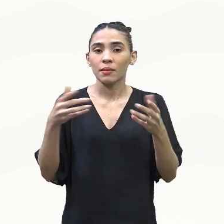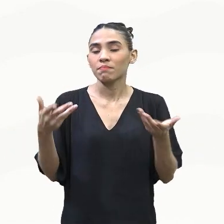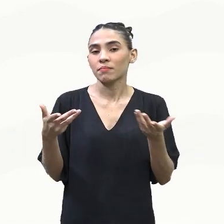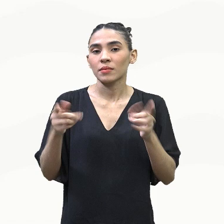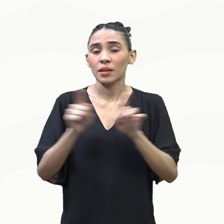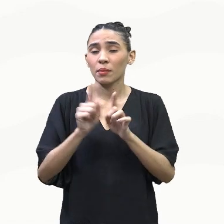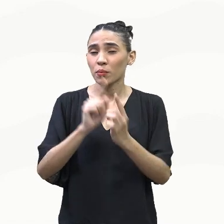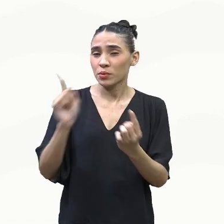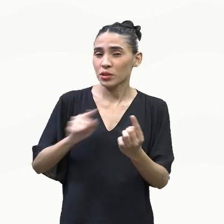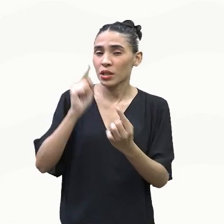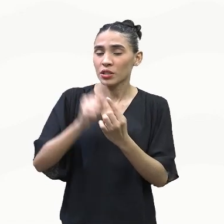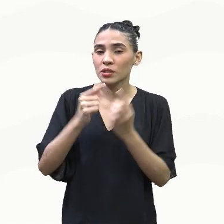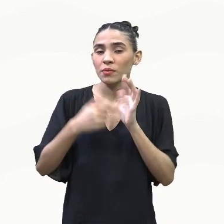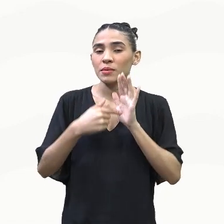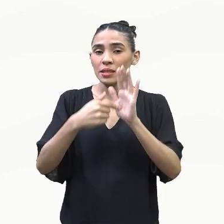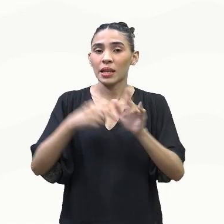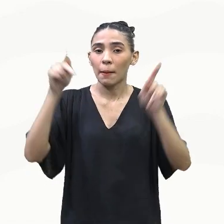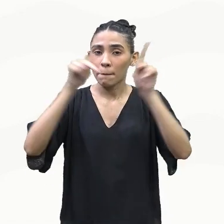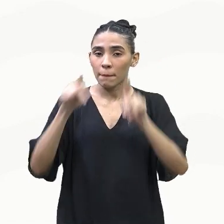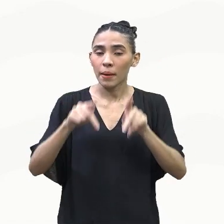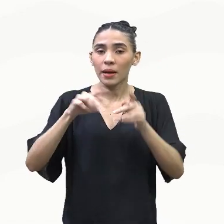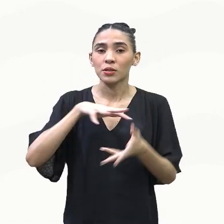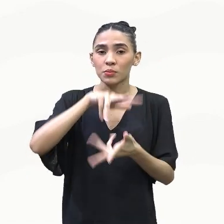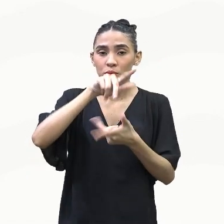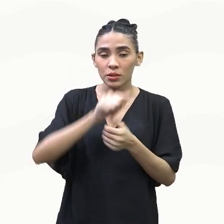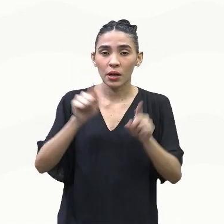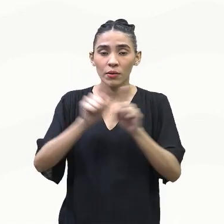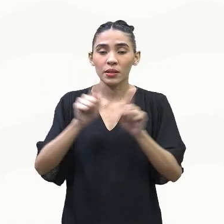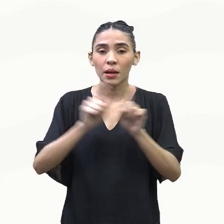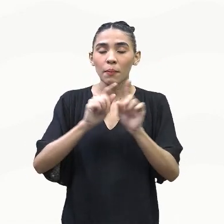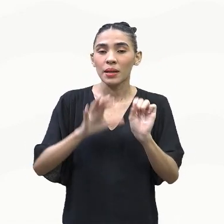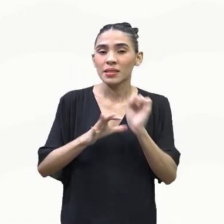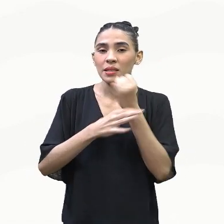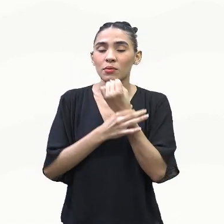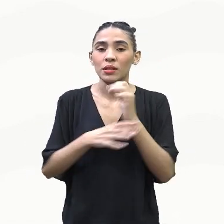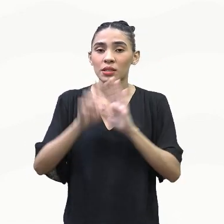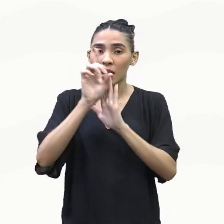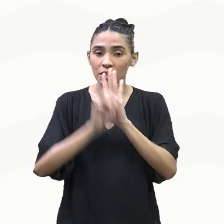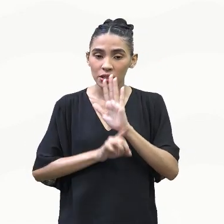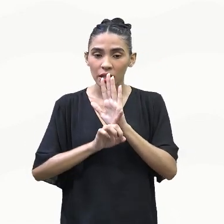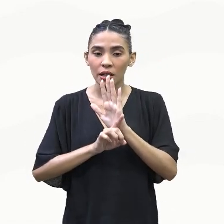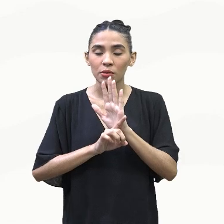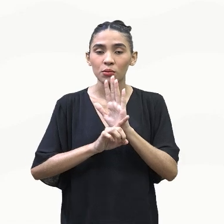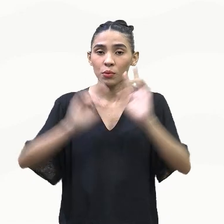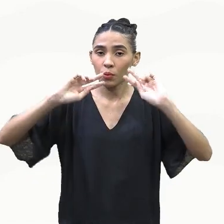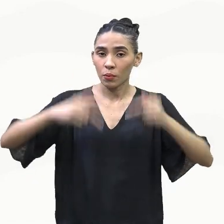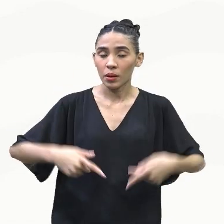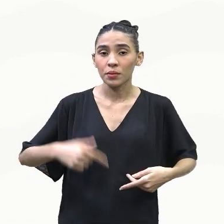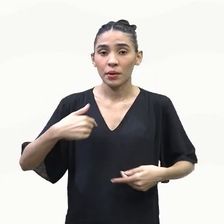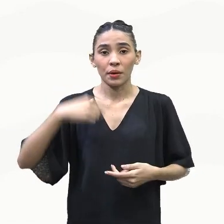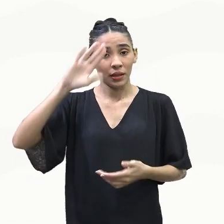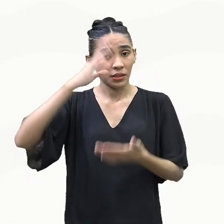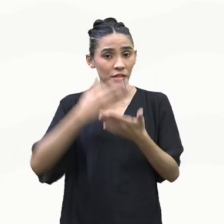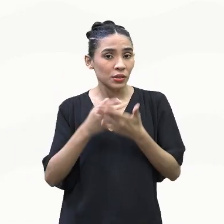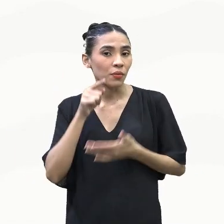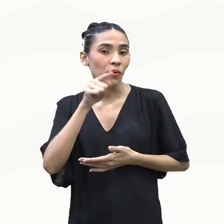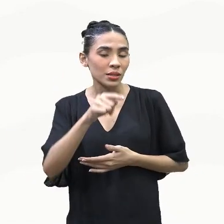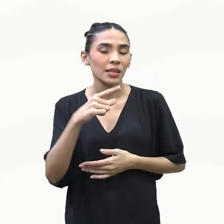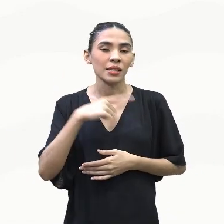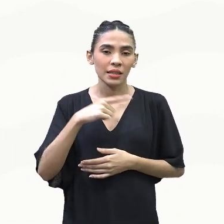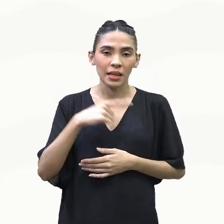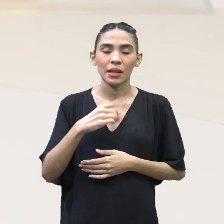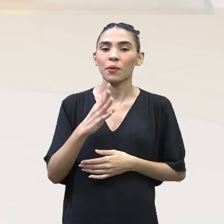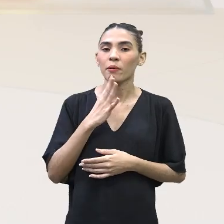paz mundial e de fortalecer os direitos humanitários. Eu acredito que vocês têm bom